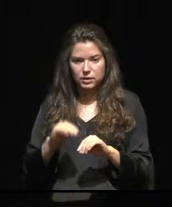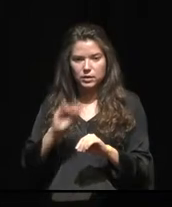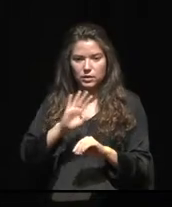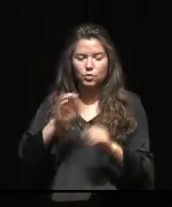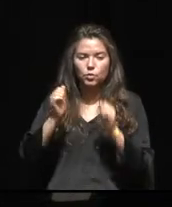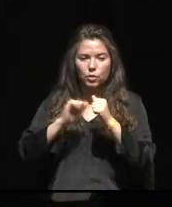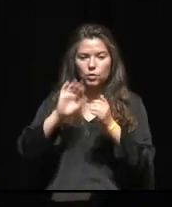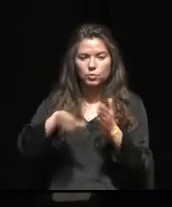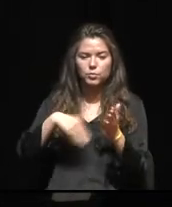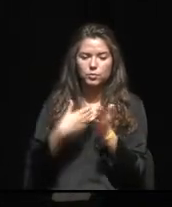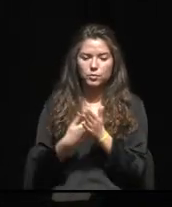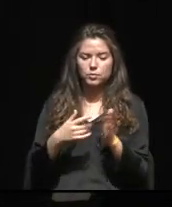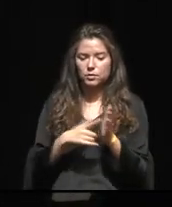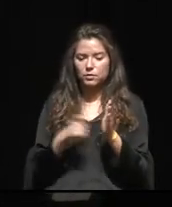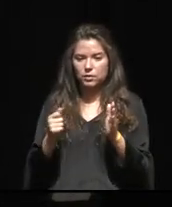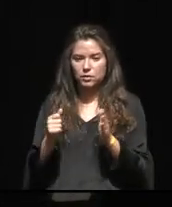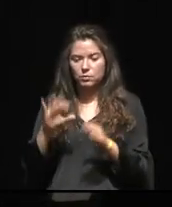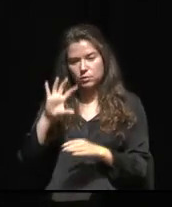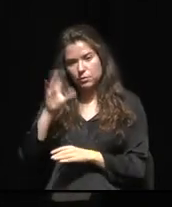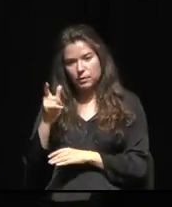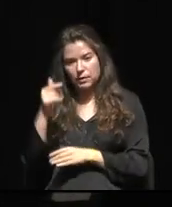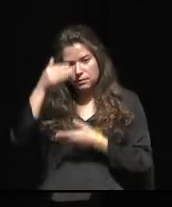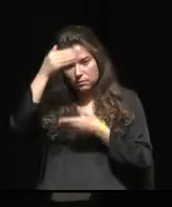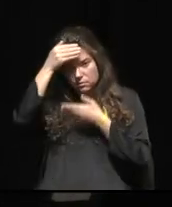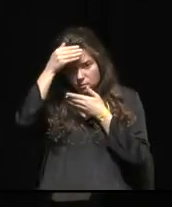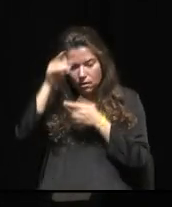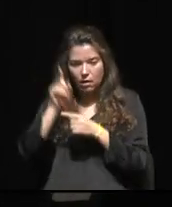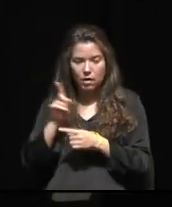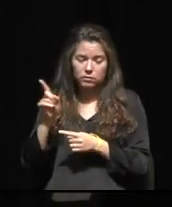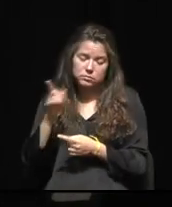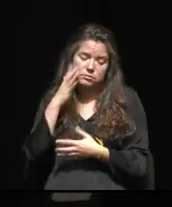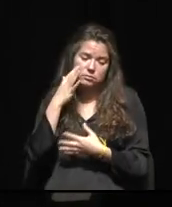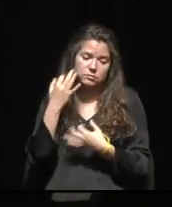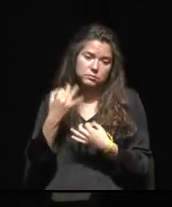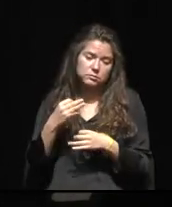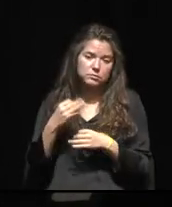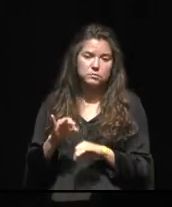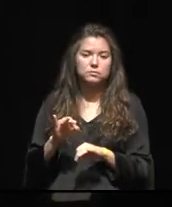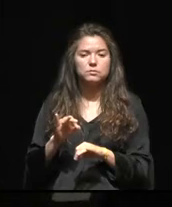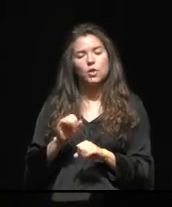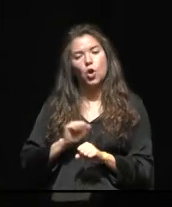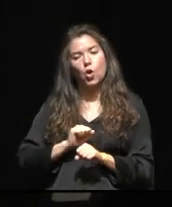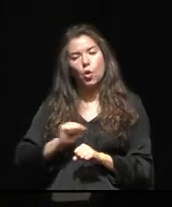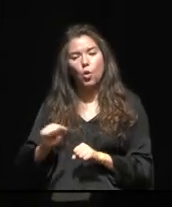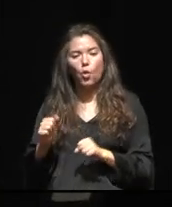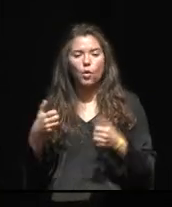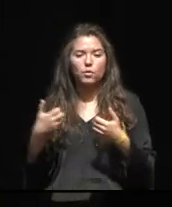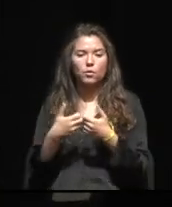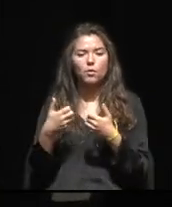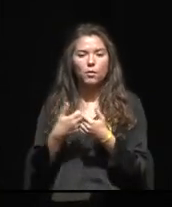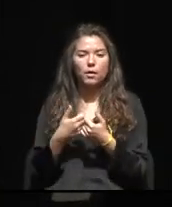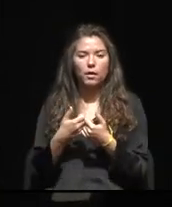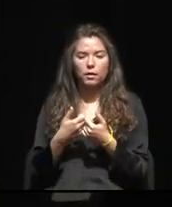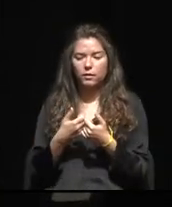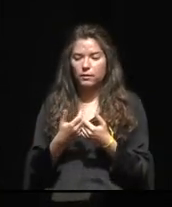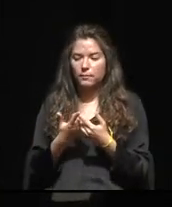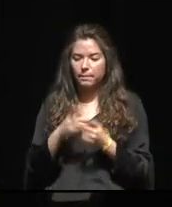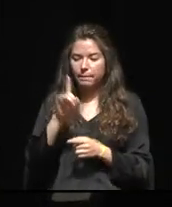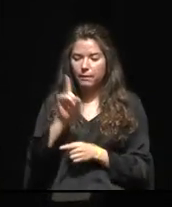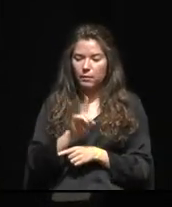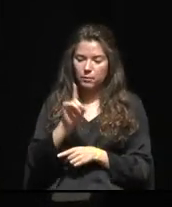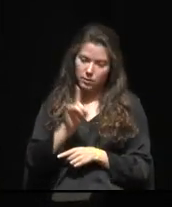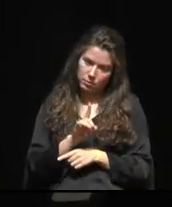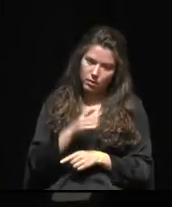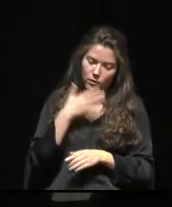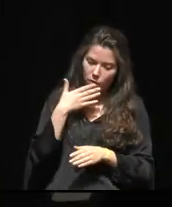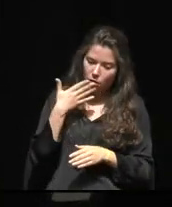proposto pelos Estados Unidos e pelos países árabes que naturalmente condicionava o fim dos combates à libertação dos reféns primeiro foi